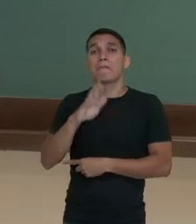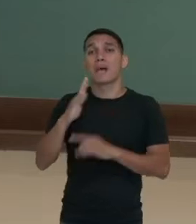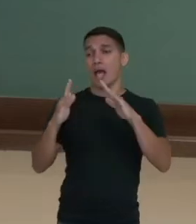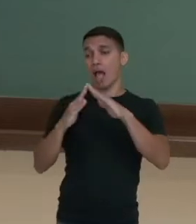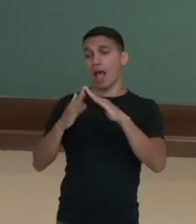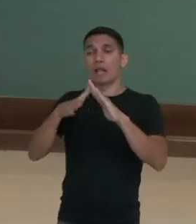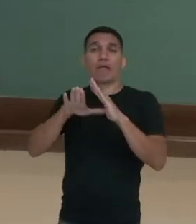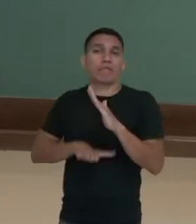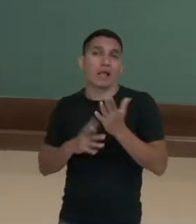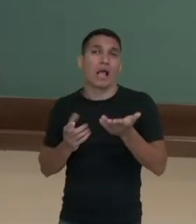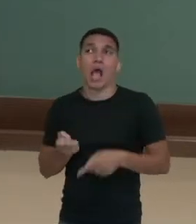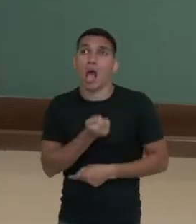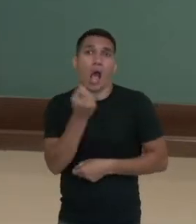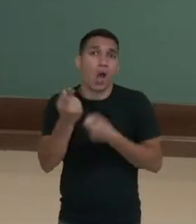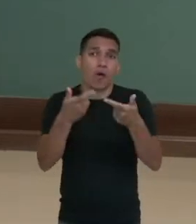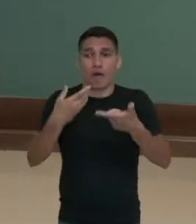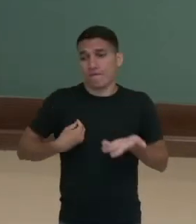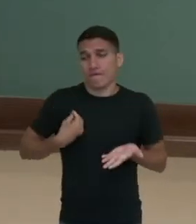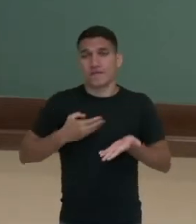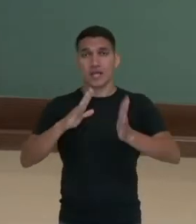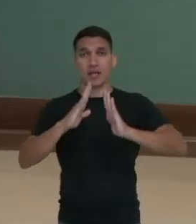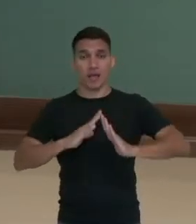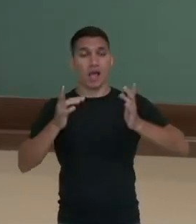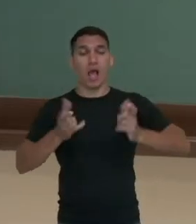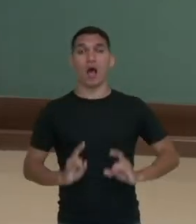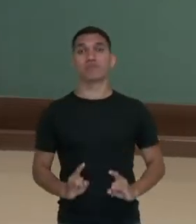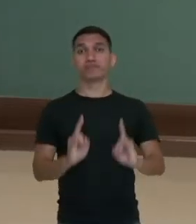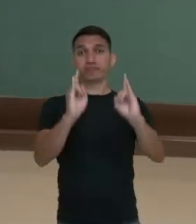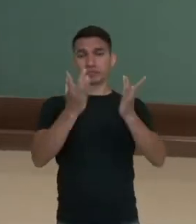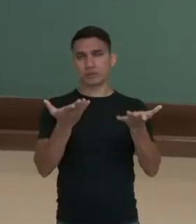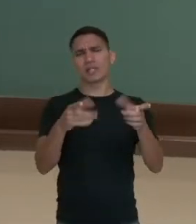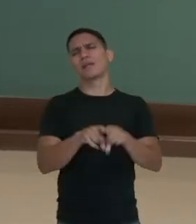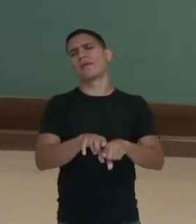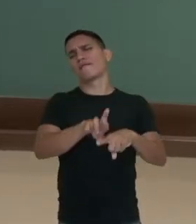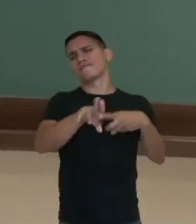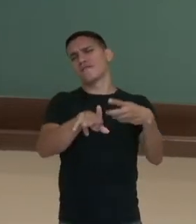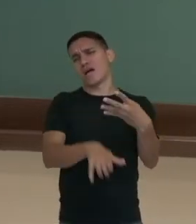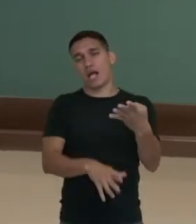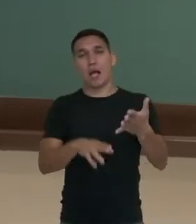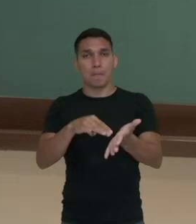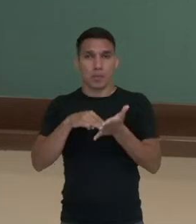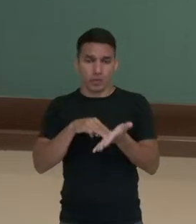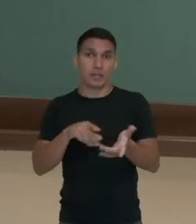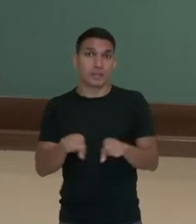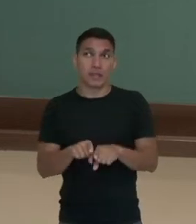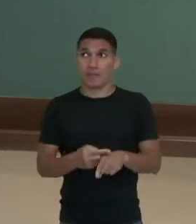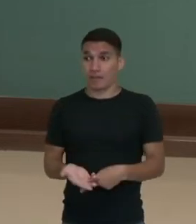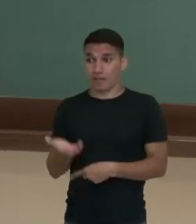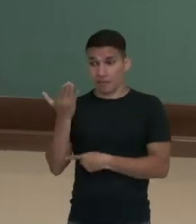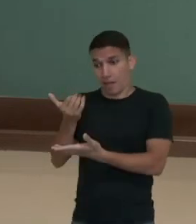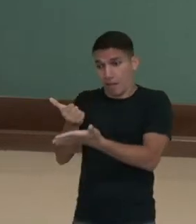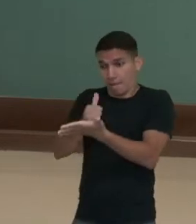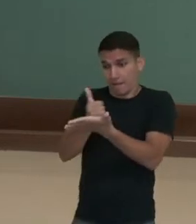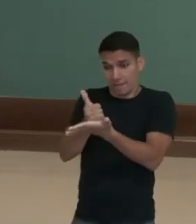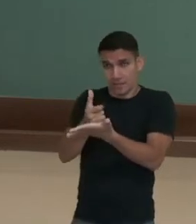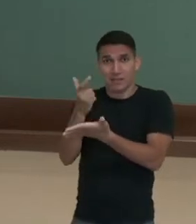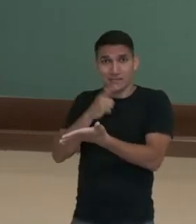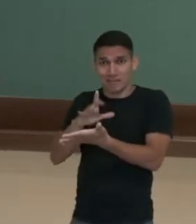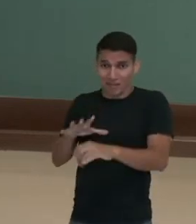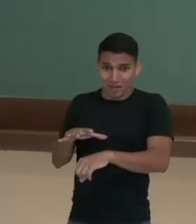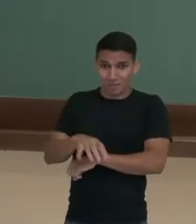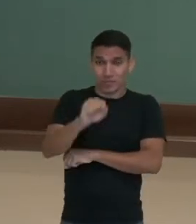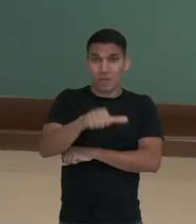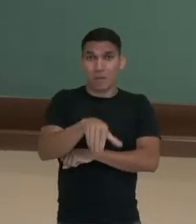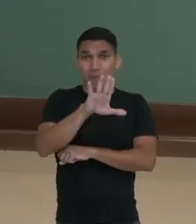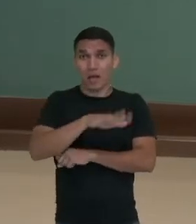né? Alguns moram em apartamentos, enfim, por vários motivos. E o equipamento eletrônico ele tomou lugar também,